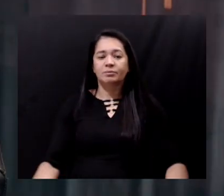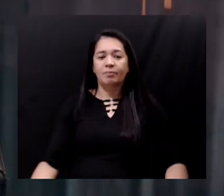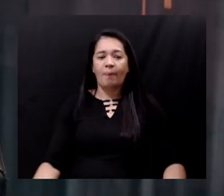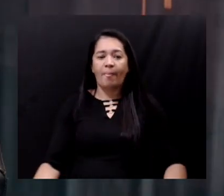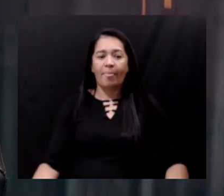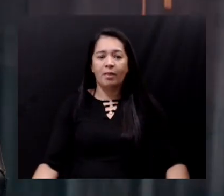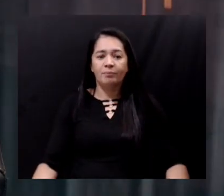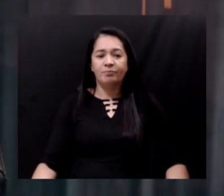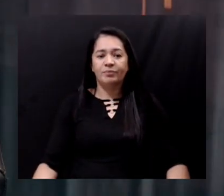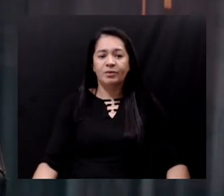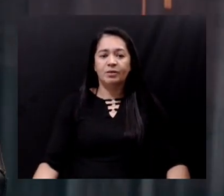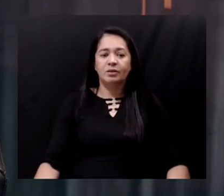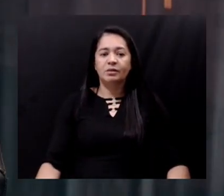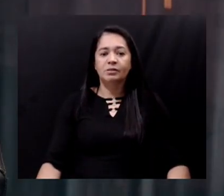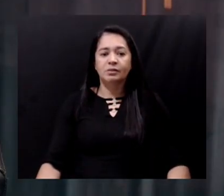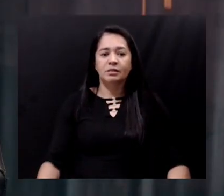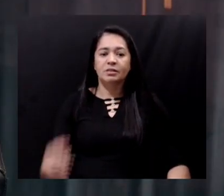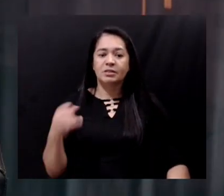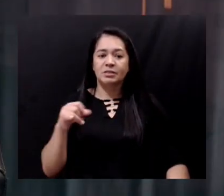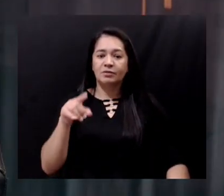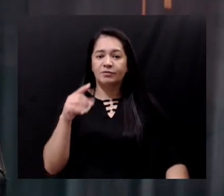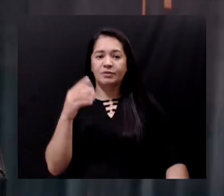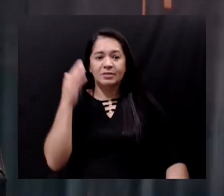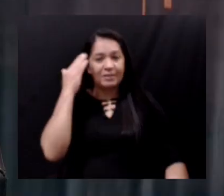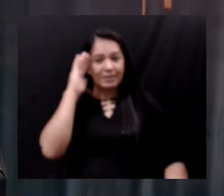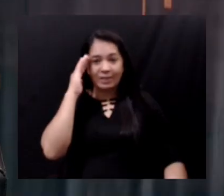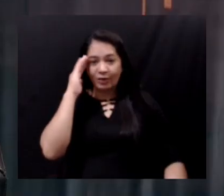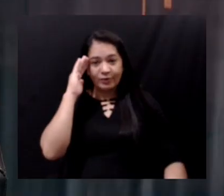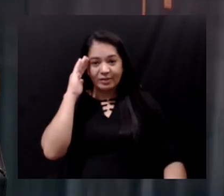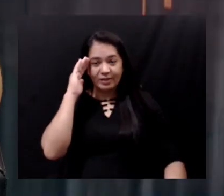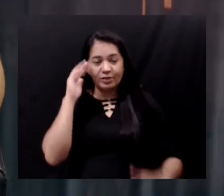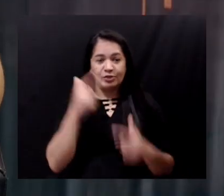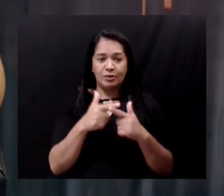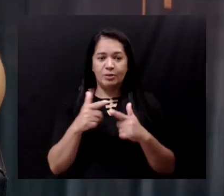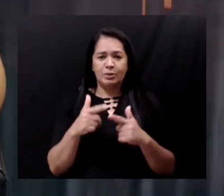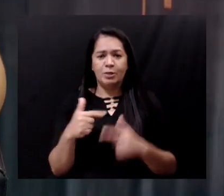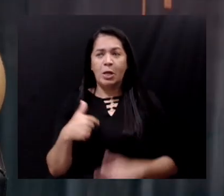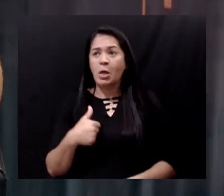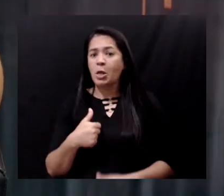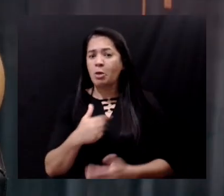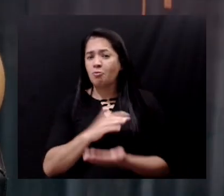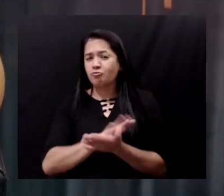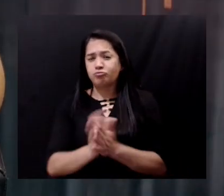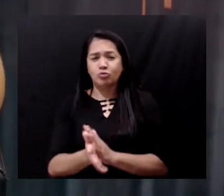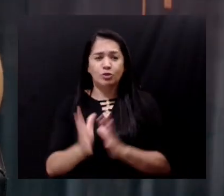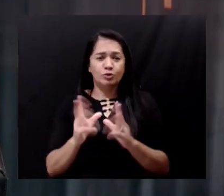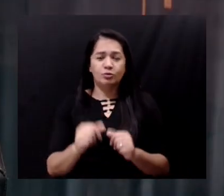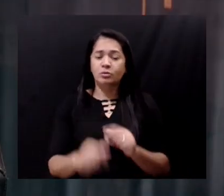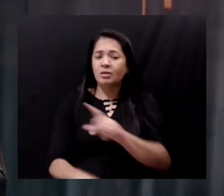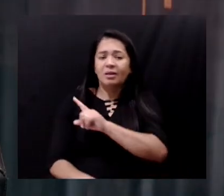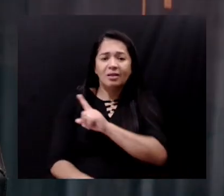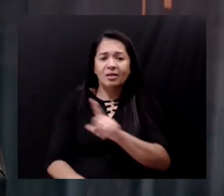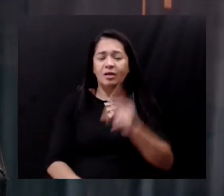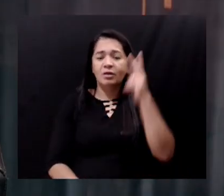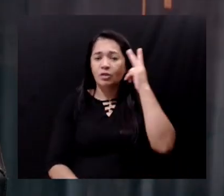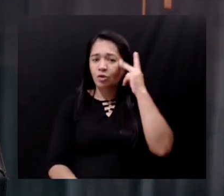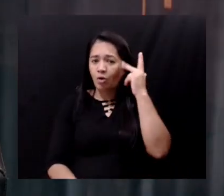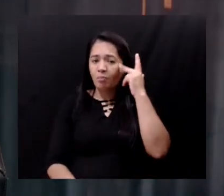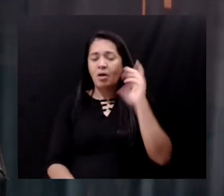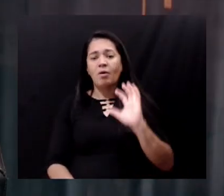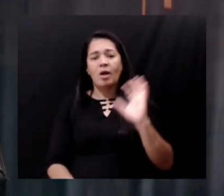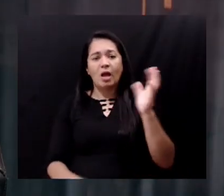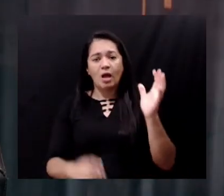ali como o problema de tudo, meu Deus, eu estraguei tudo. Não, é natural, isso vai acontecer. A gente tem que